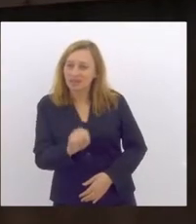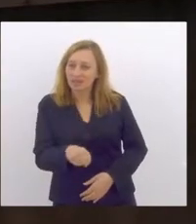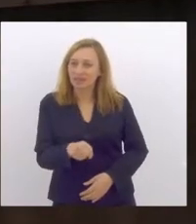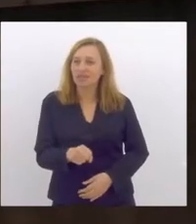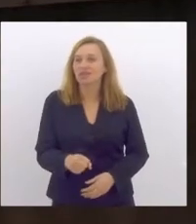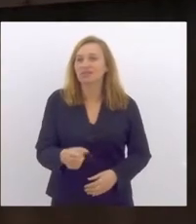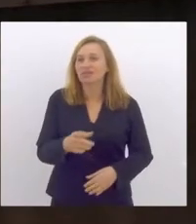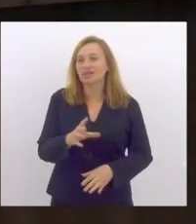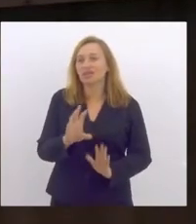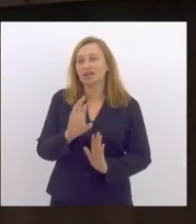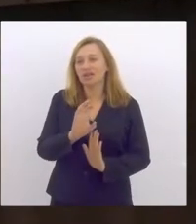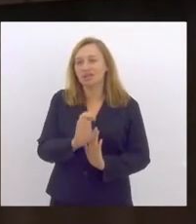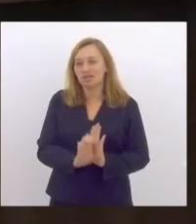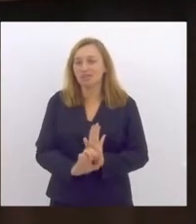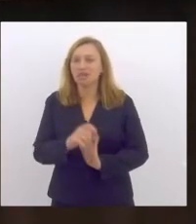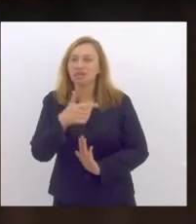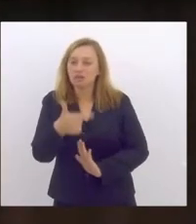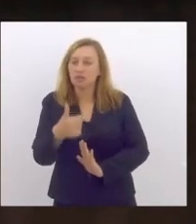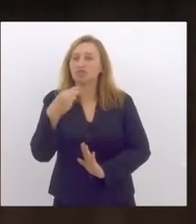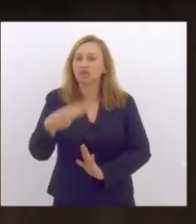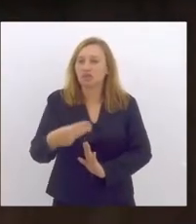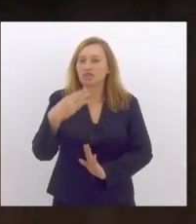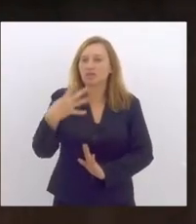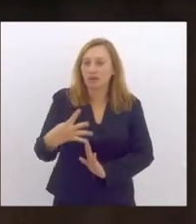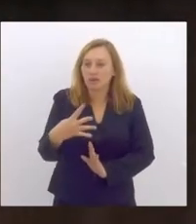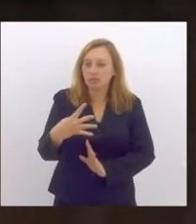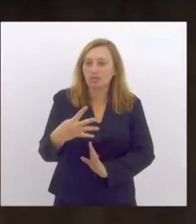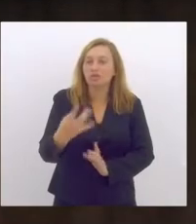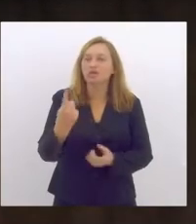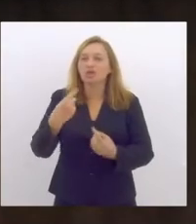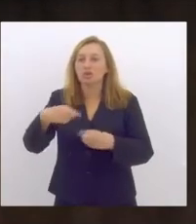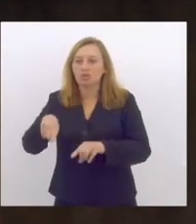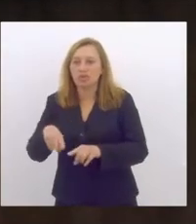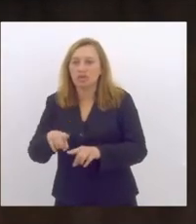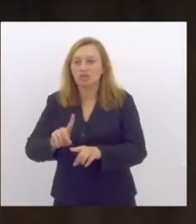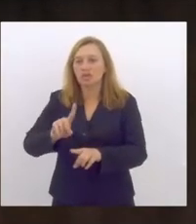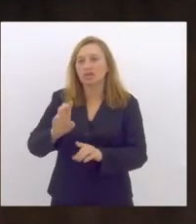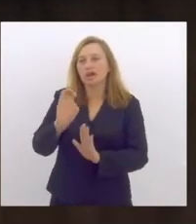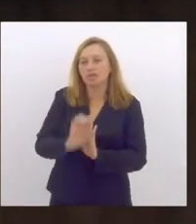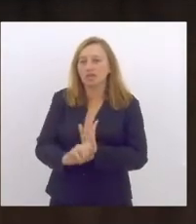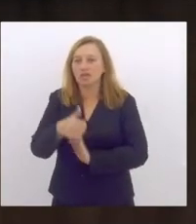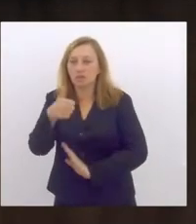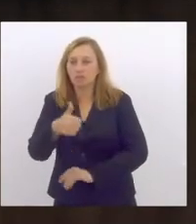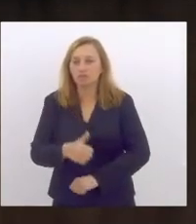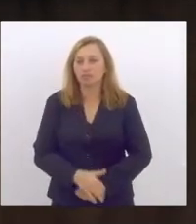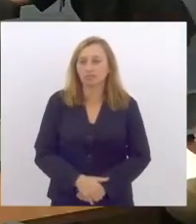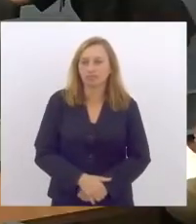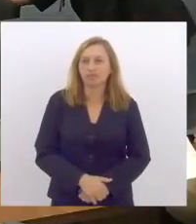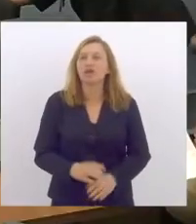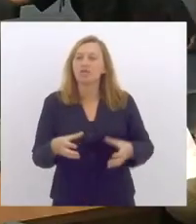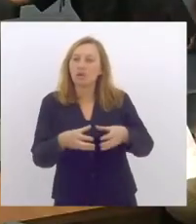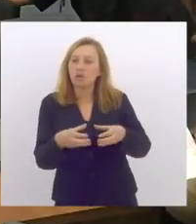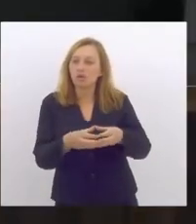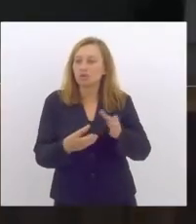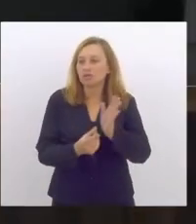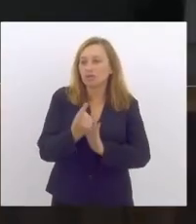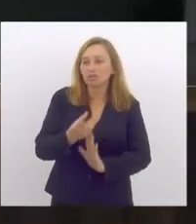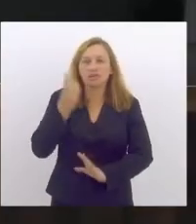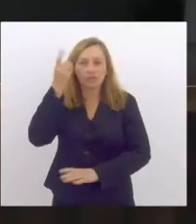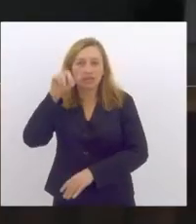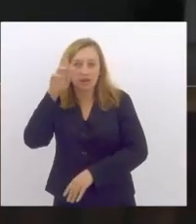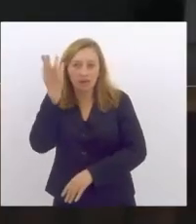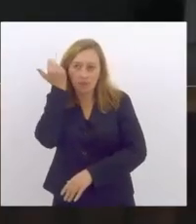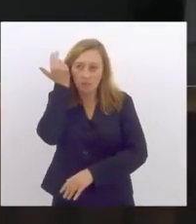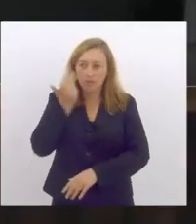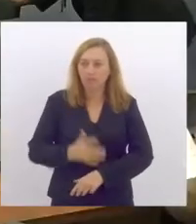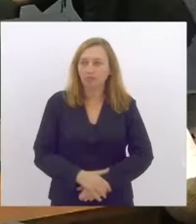às emendas 2, 3 e 4 e contrário à emenda 1. Pela Comissão de Orçamento, deputado Eliomar